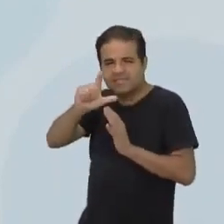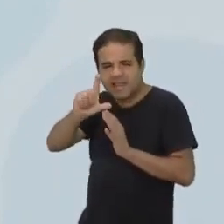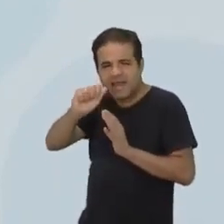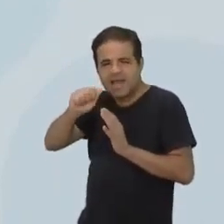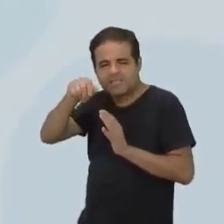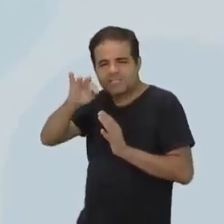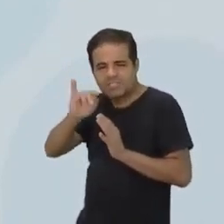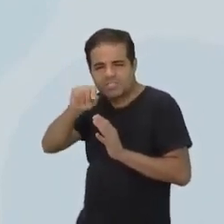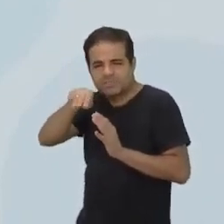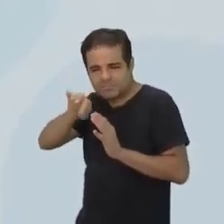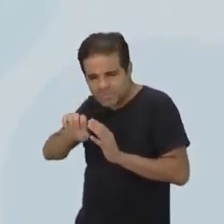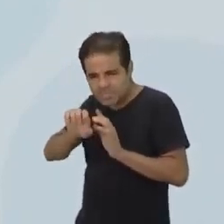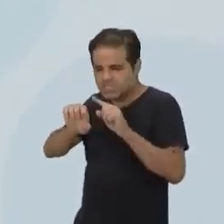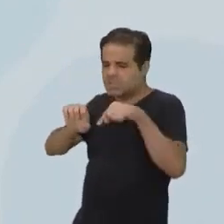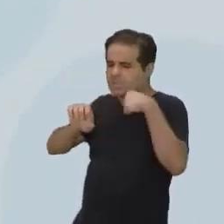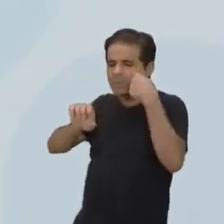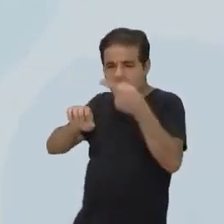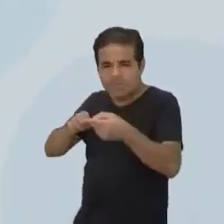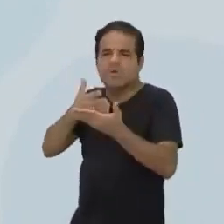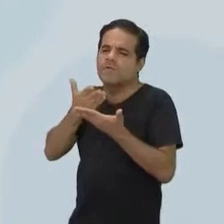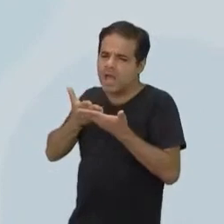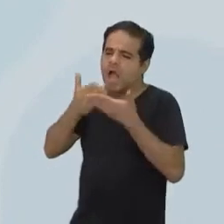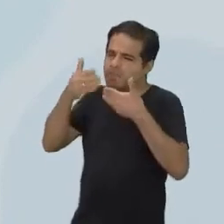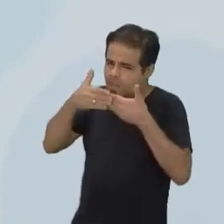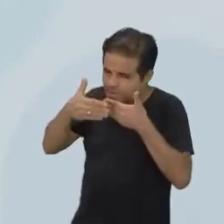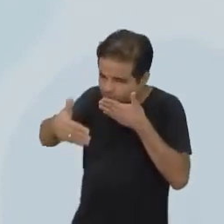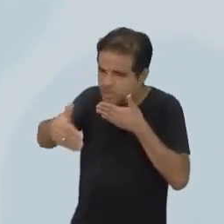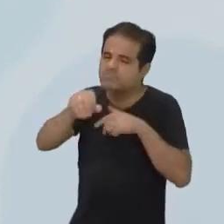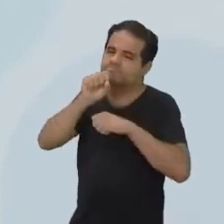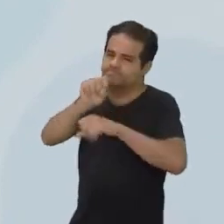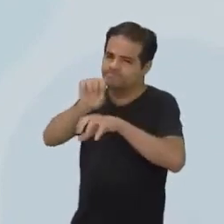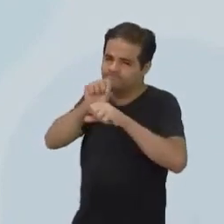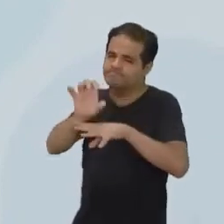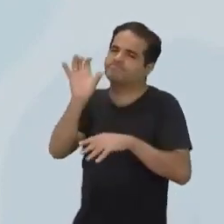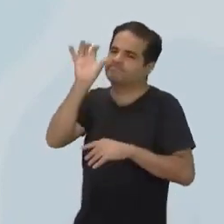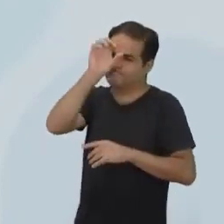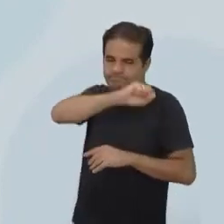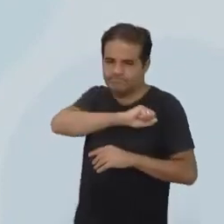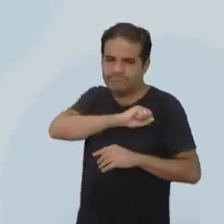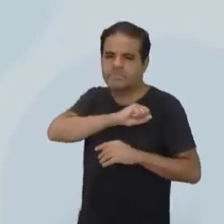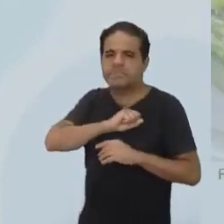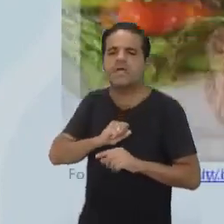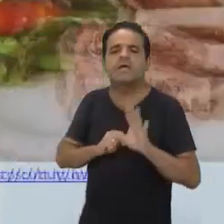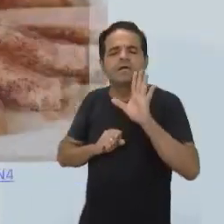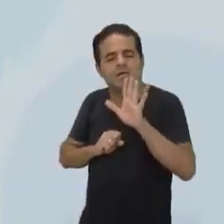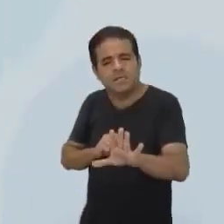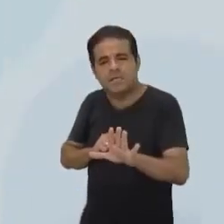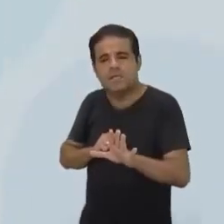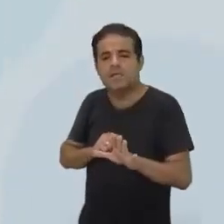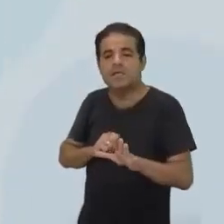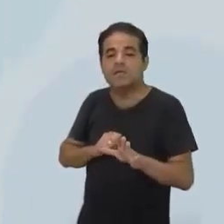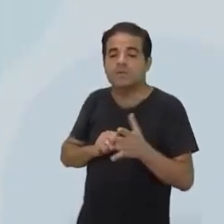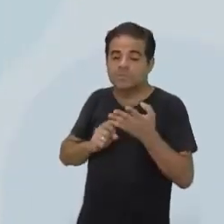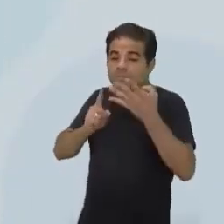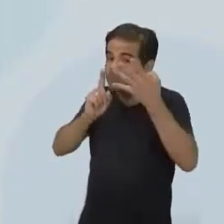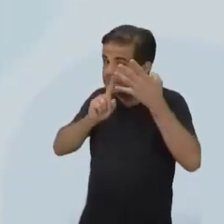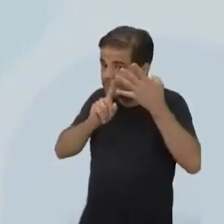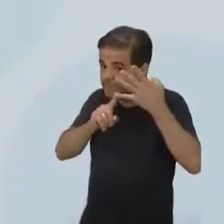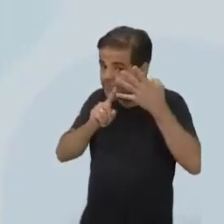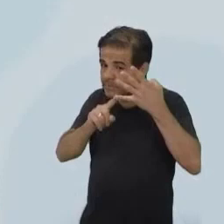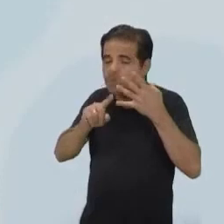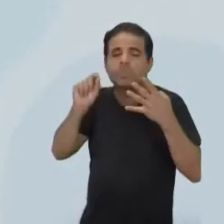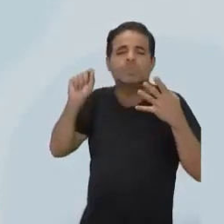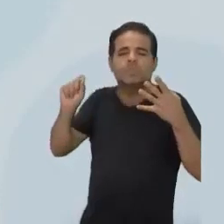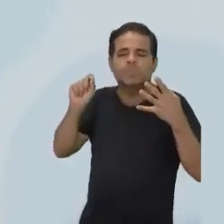logo mais serão estudadas também aí pra frente. Bom, e por fim, nós temos